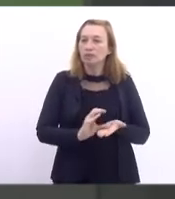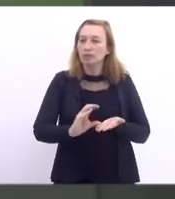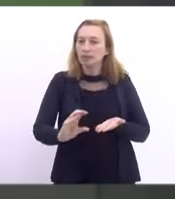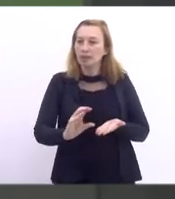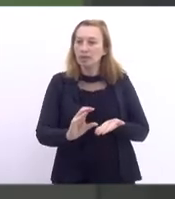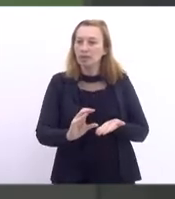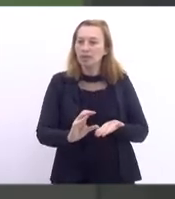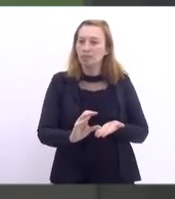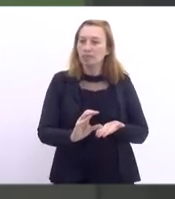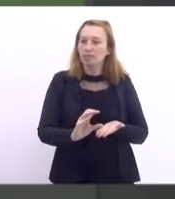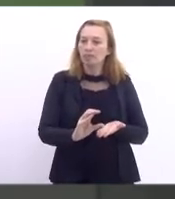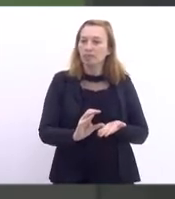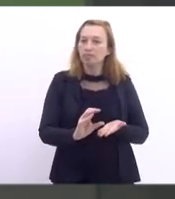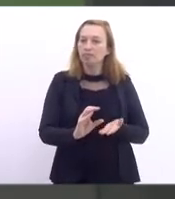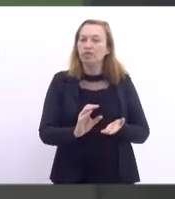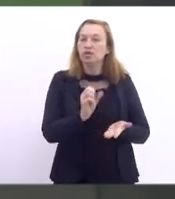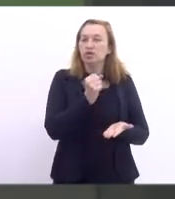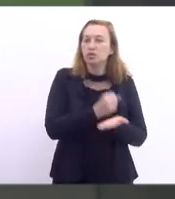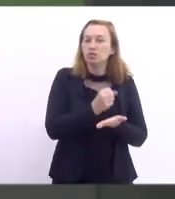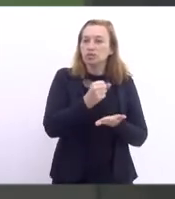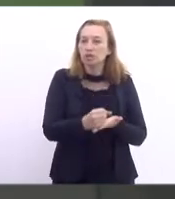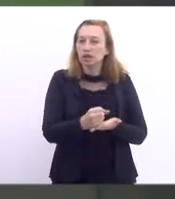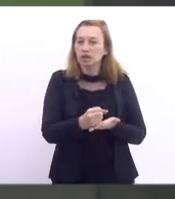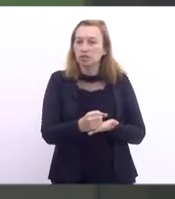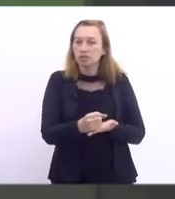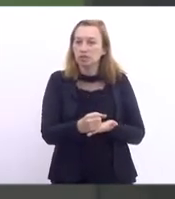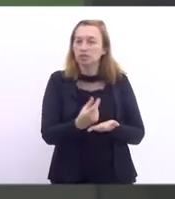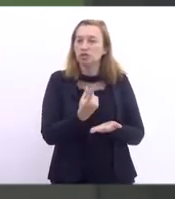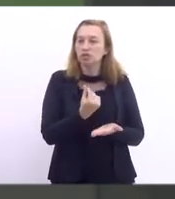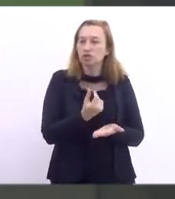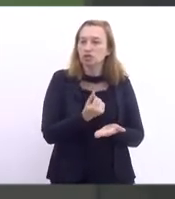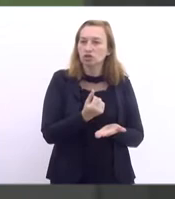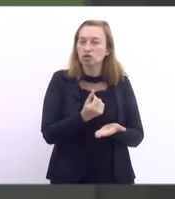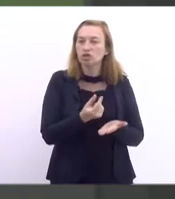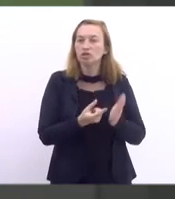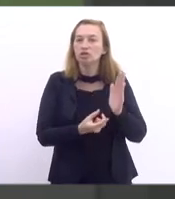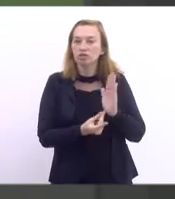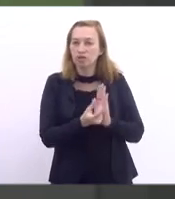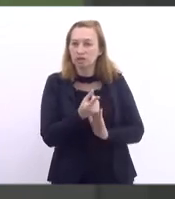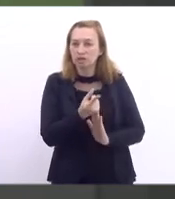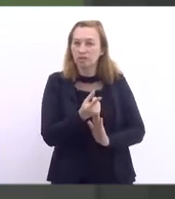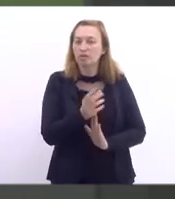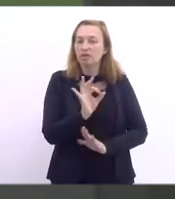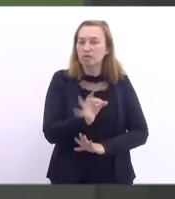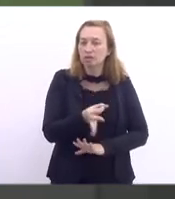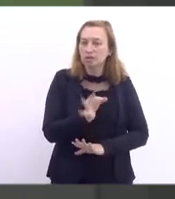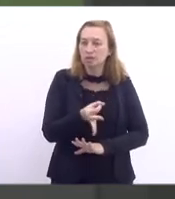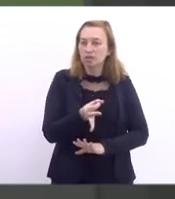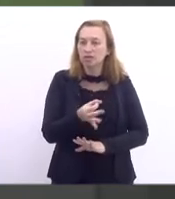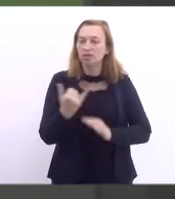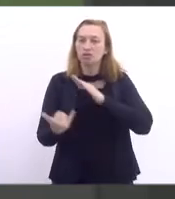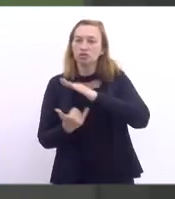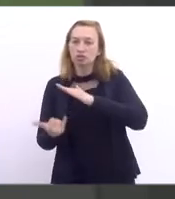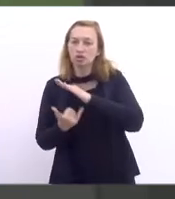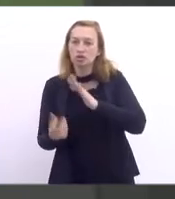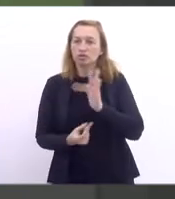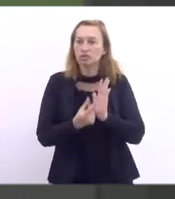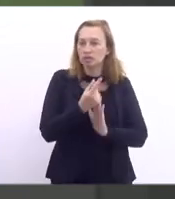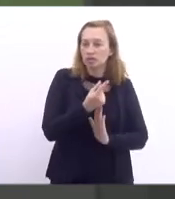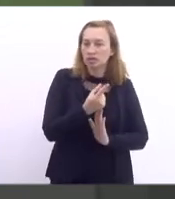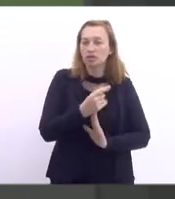da prevista em contrato recursos provenientes de financiamentos concedidos por instituições financeiras